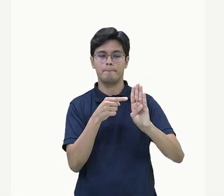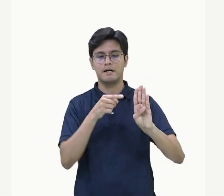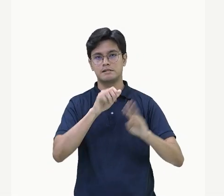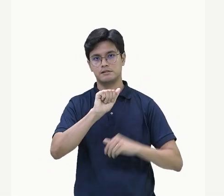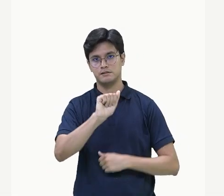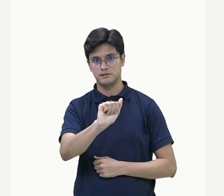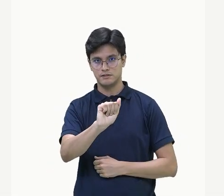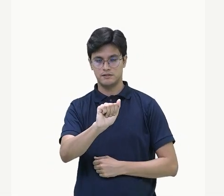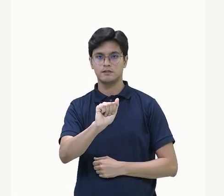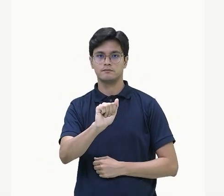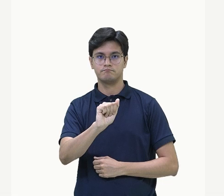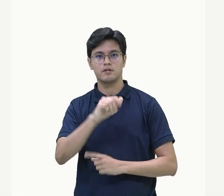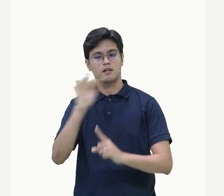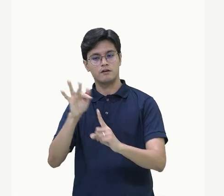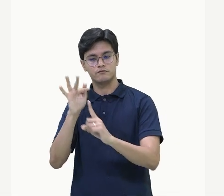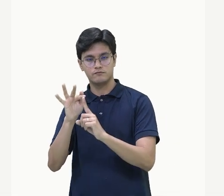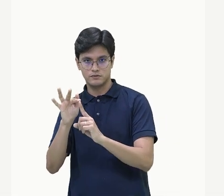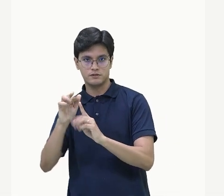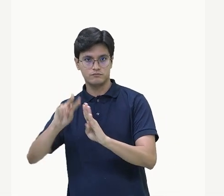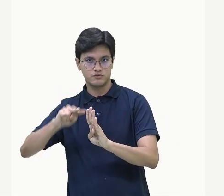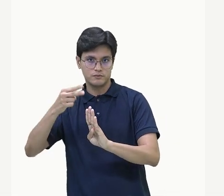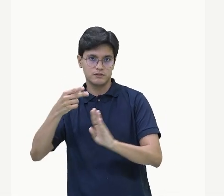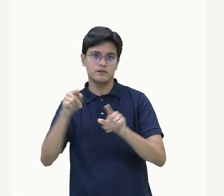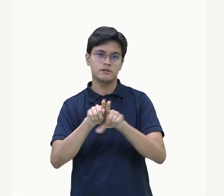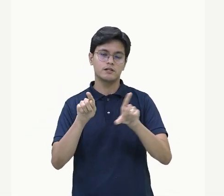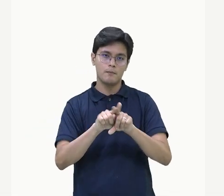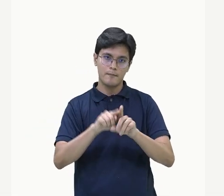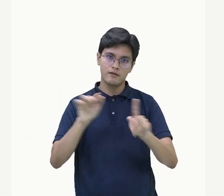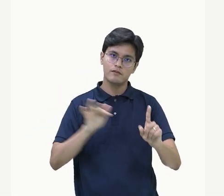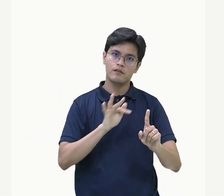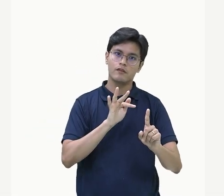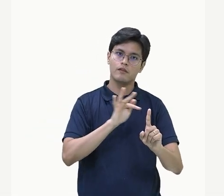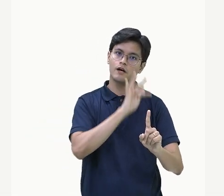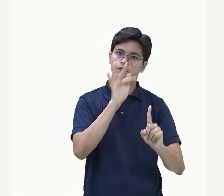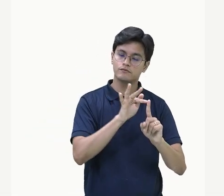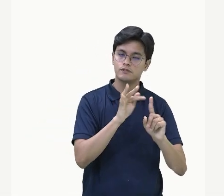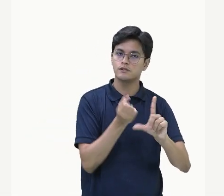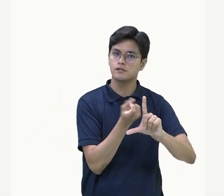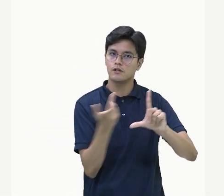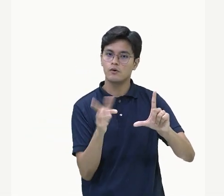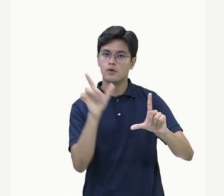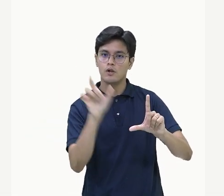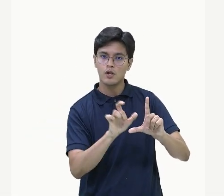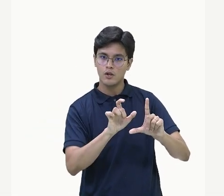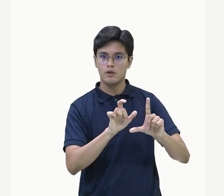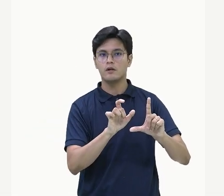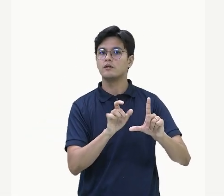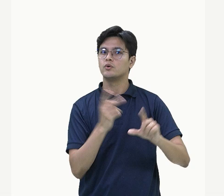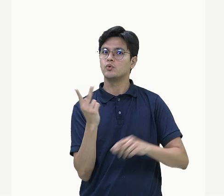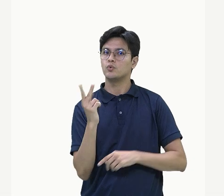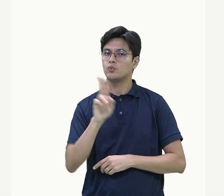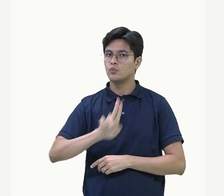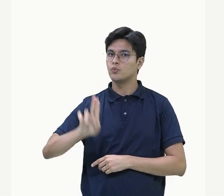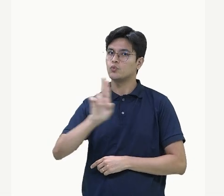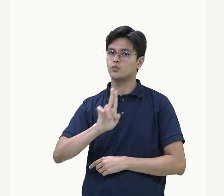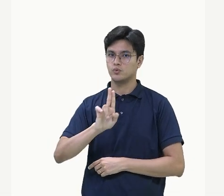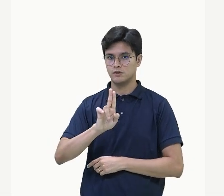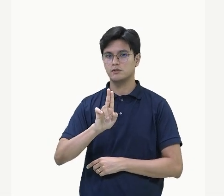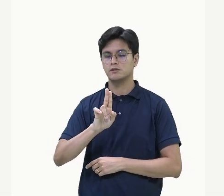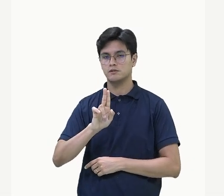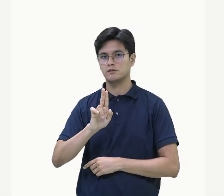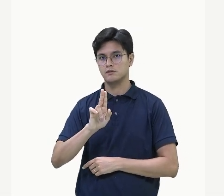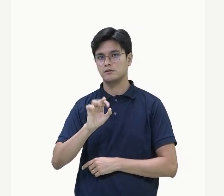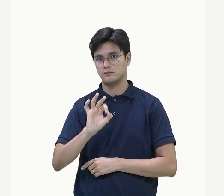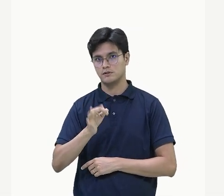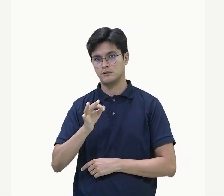função exponencial quanto na função logarítmica. Então, temos que trabalhar na mesma base para fazer